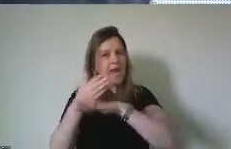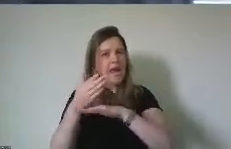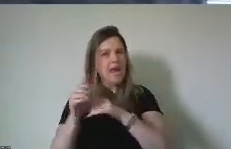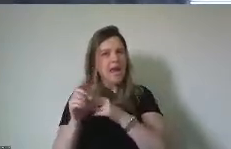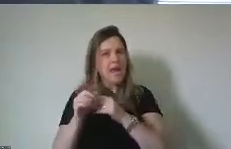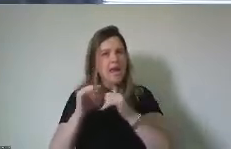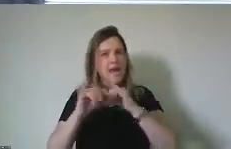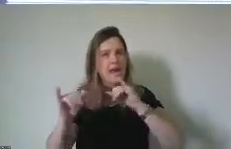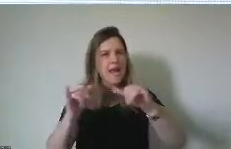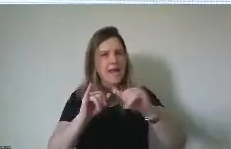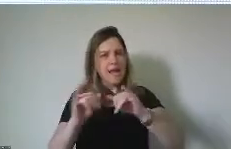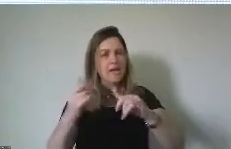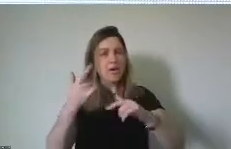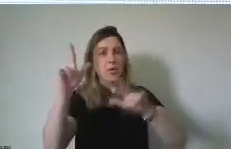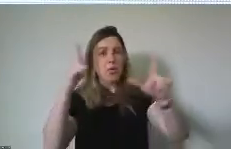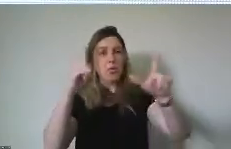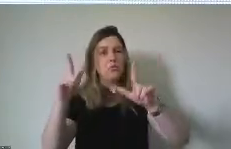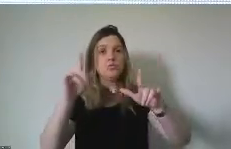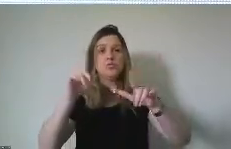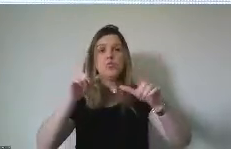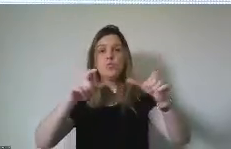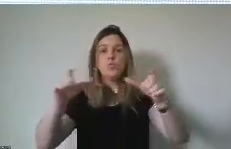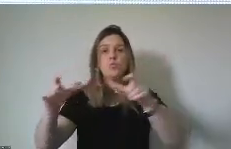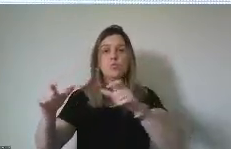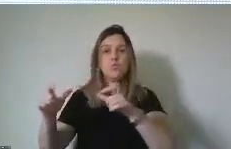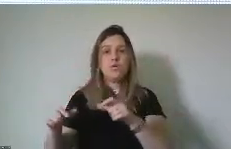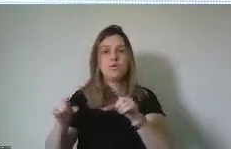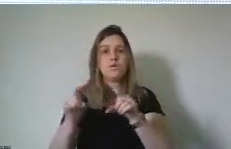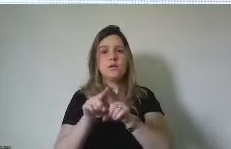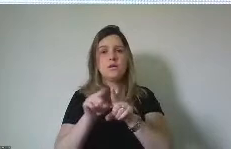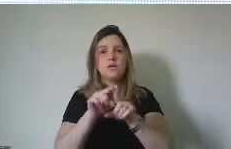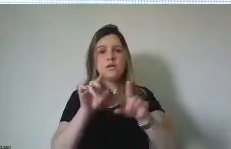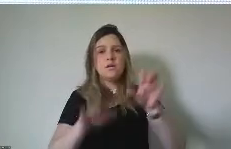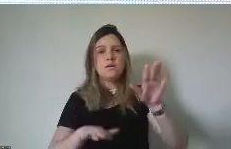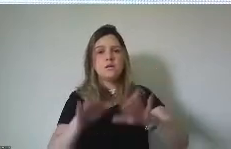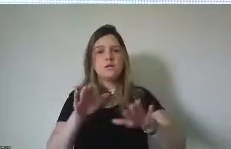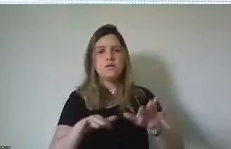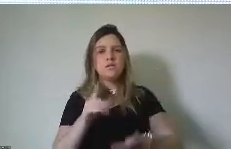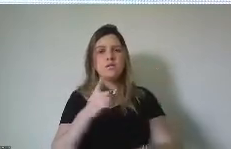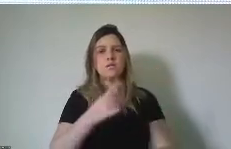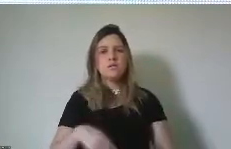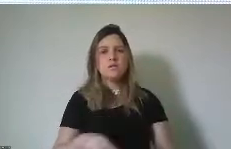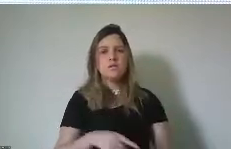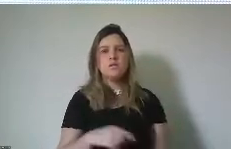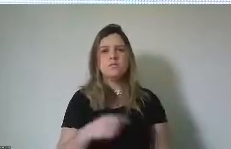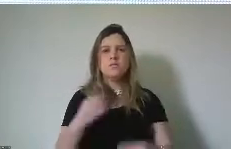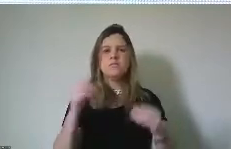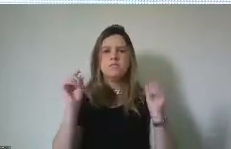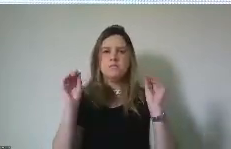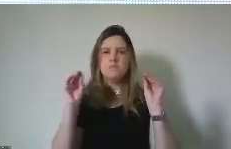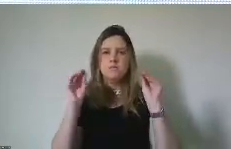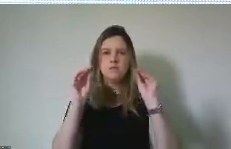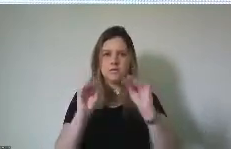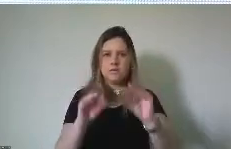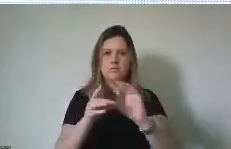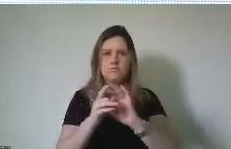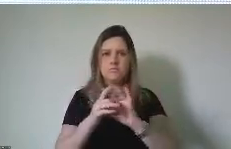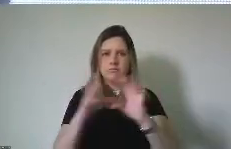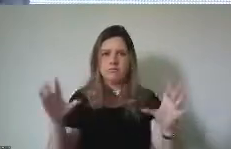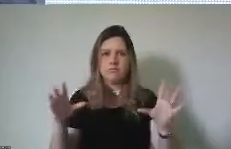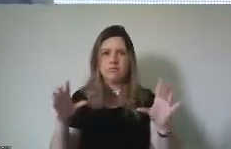as outras regiões e internamente na região esse atendimento só foi permitido através do sistema de